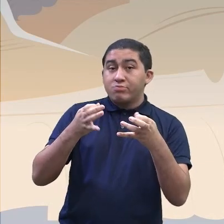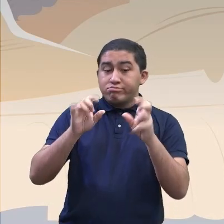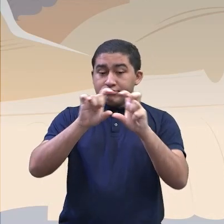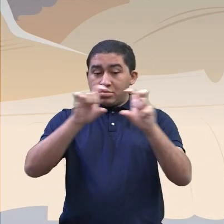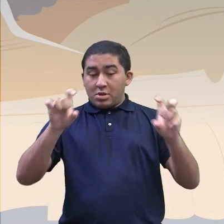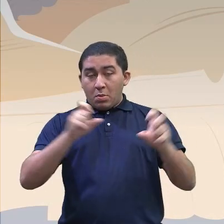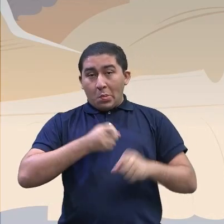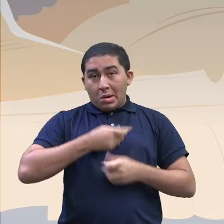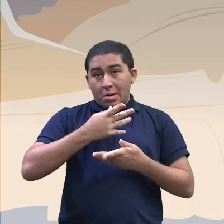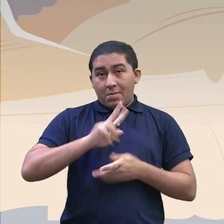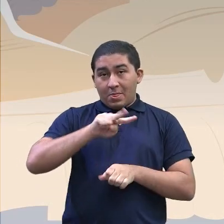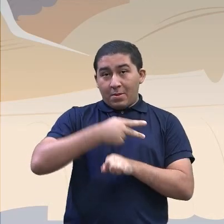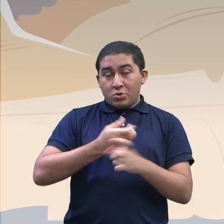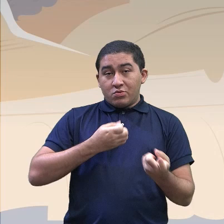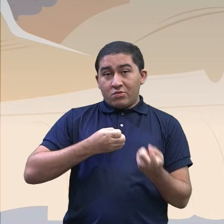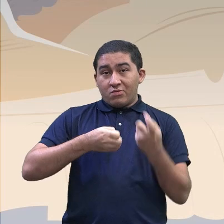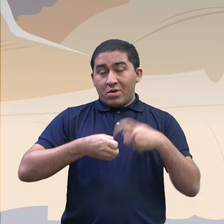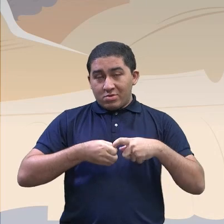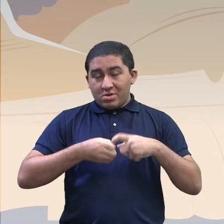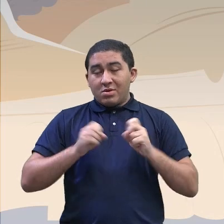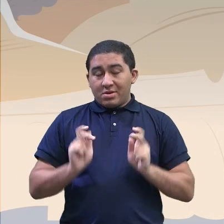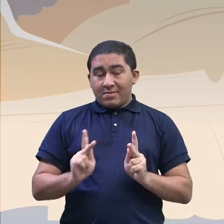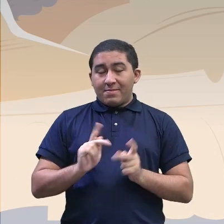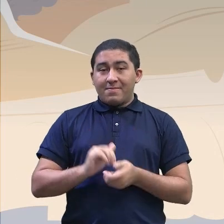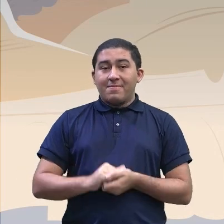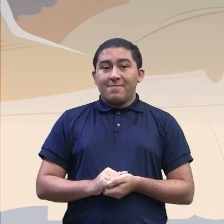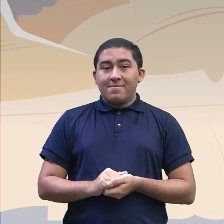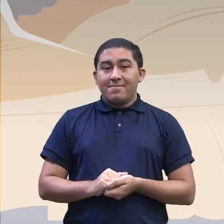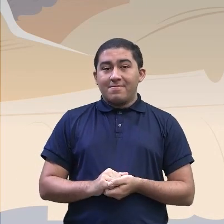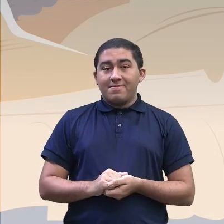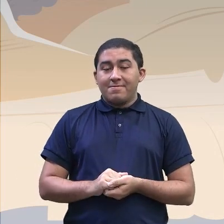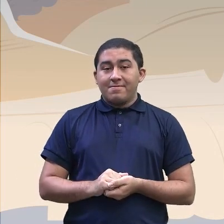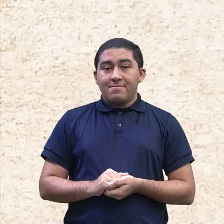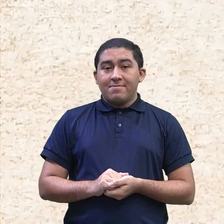poema e aí depois a gente volta com vocês novamente.